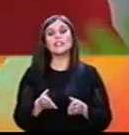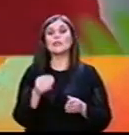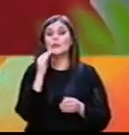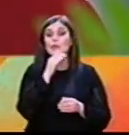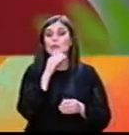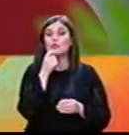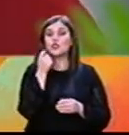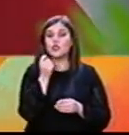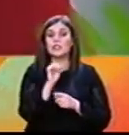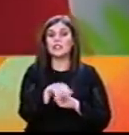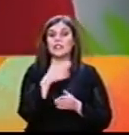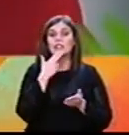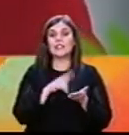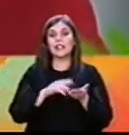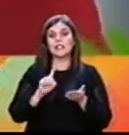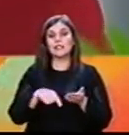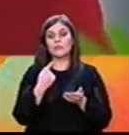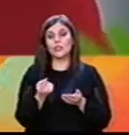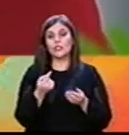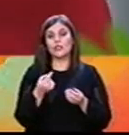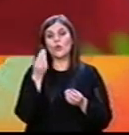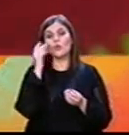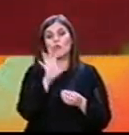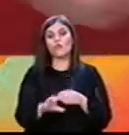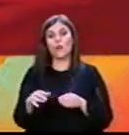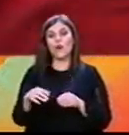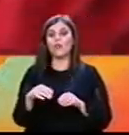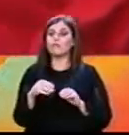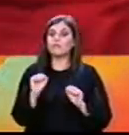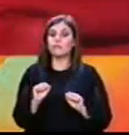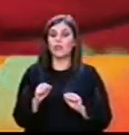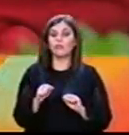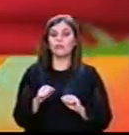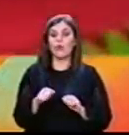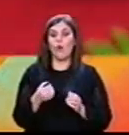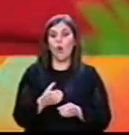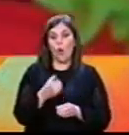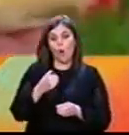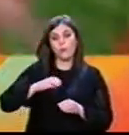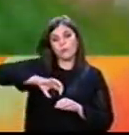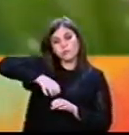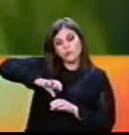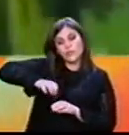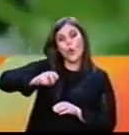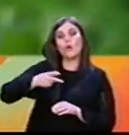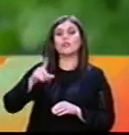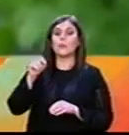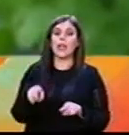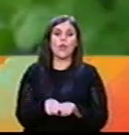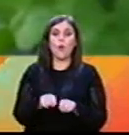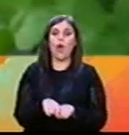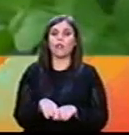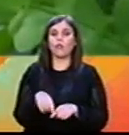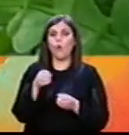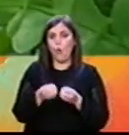bem moldada. É verdade. Depois é só cortar ou com um copo ou com um corta-massas e depois passar por ovo e pão ralado exatamente como fazemos com os outros